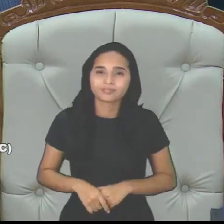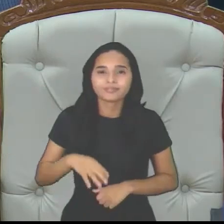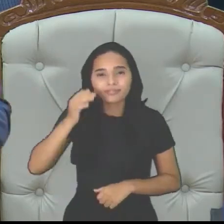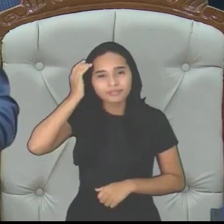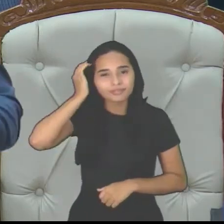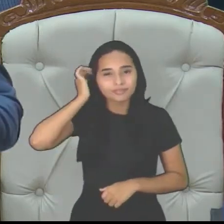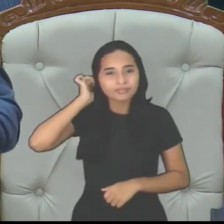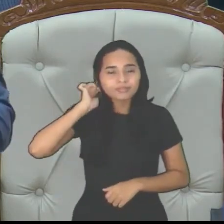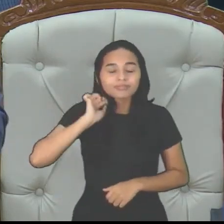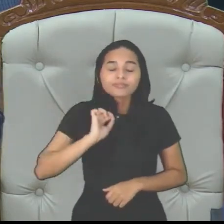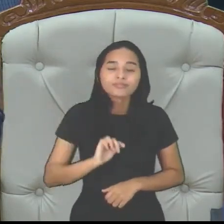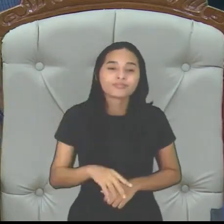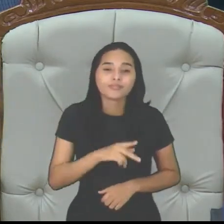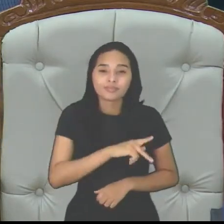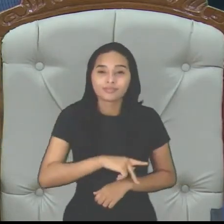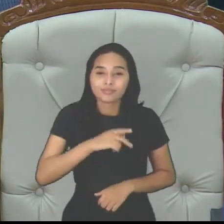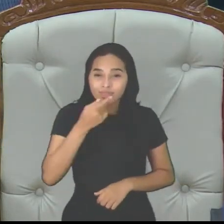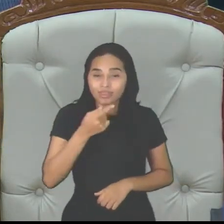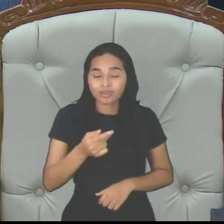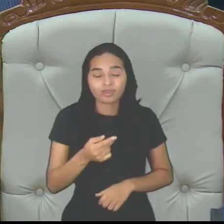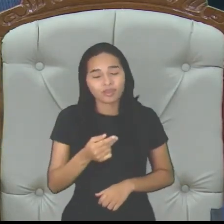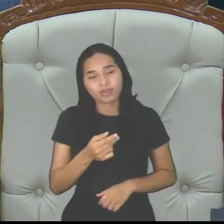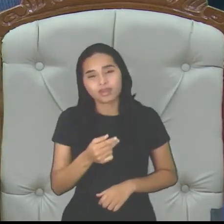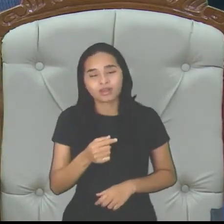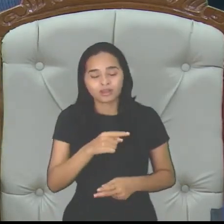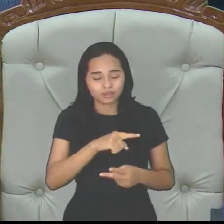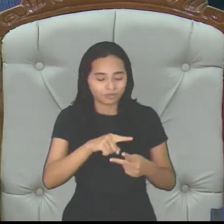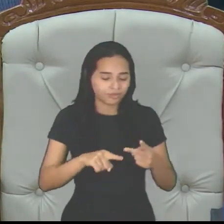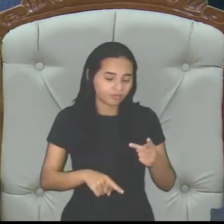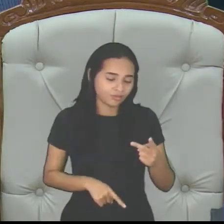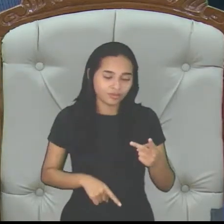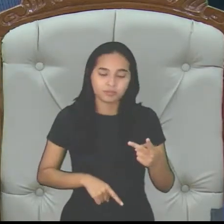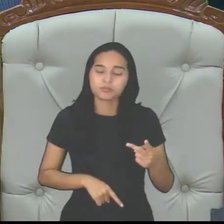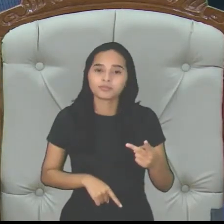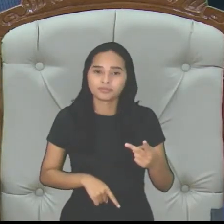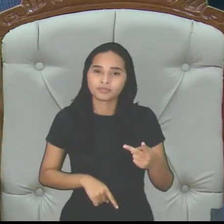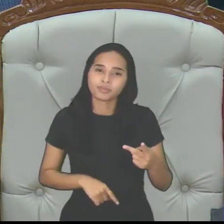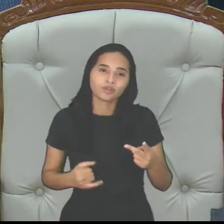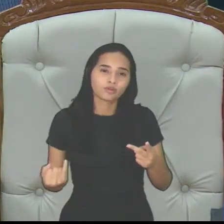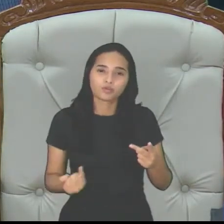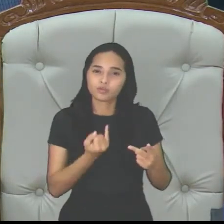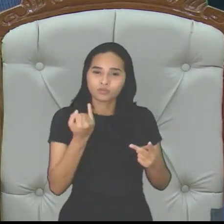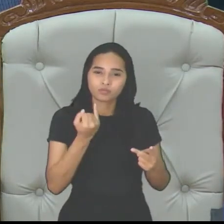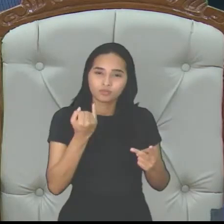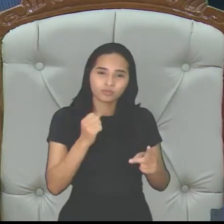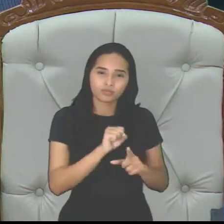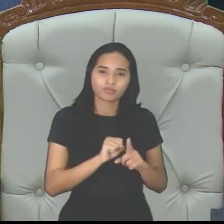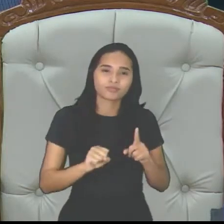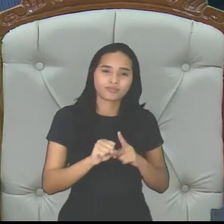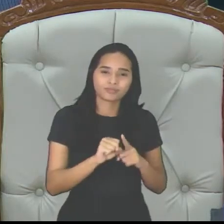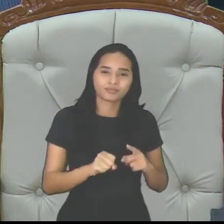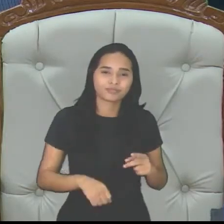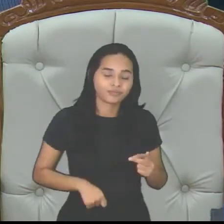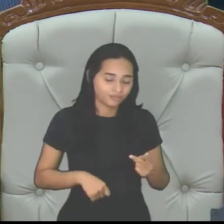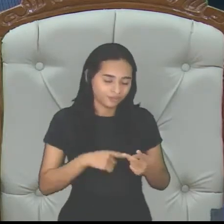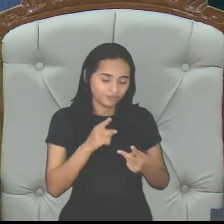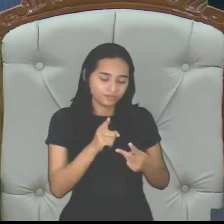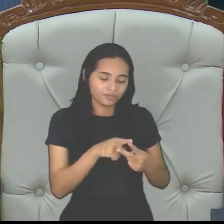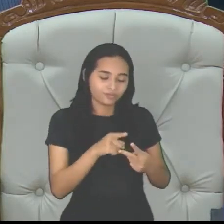Paulo vai falar de duas coisas que são basilares para uma sociedade.